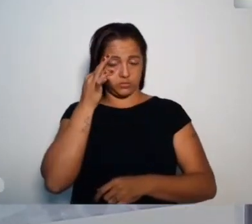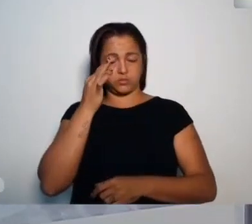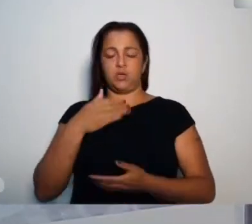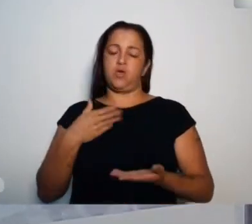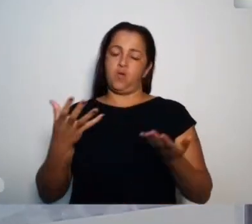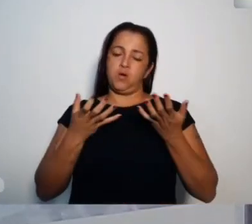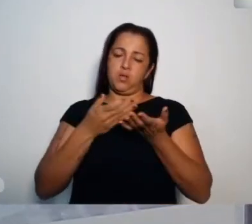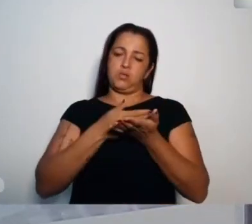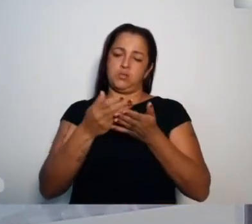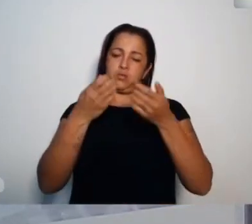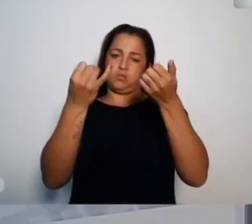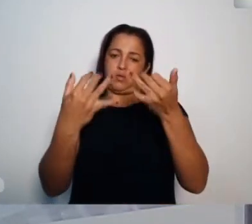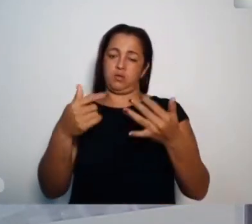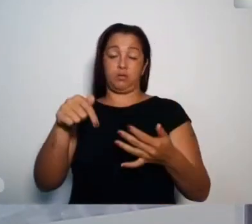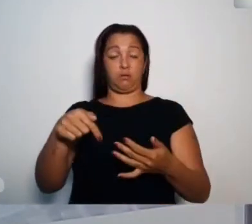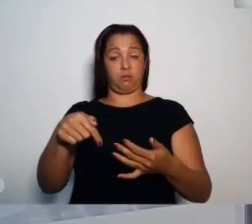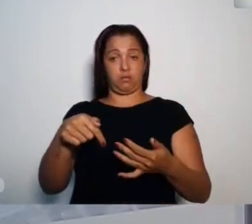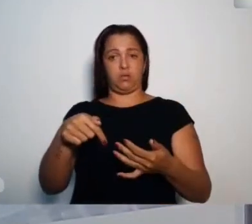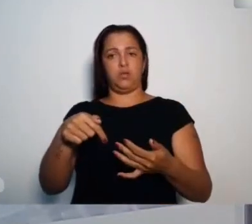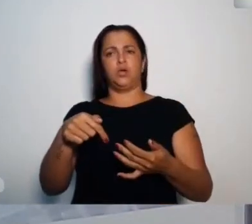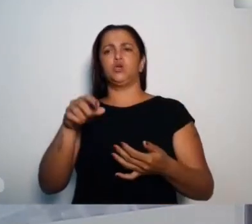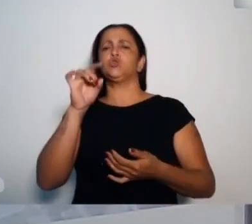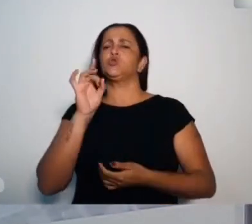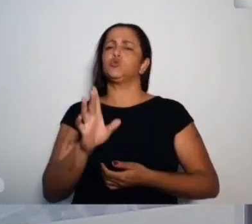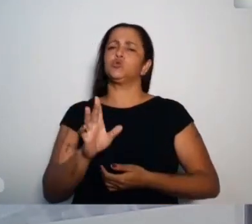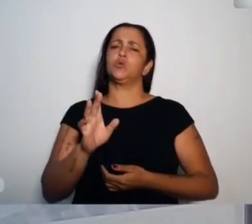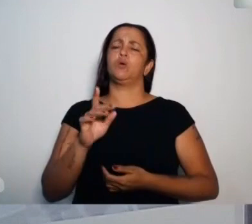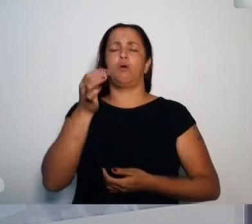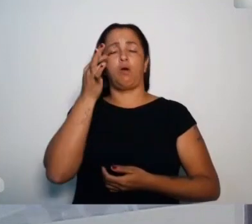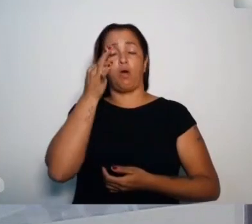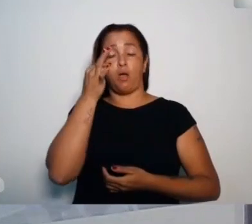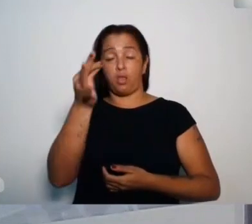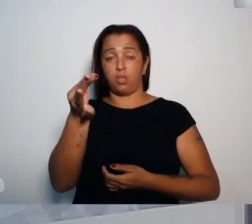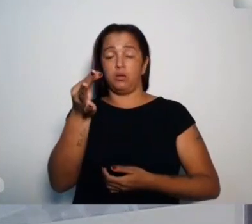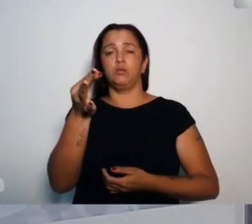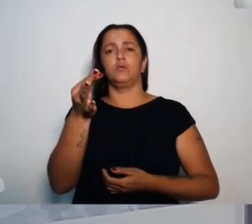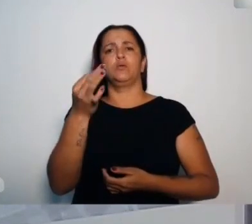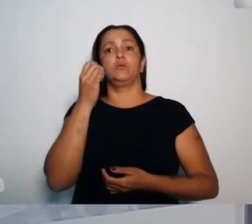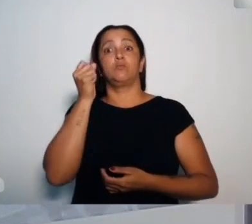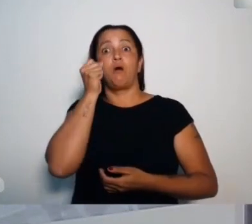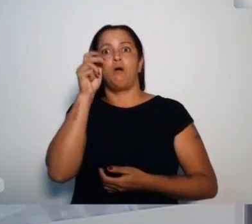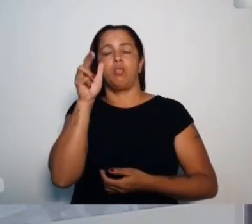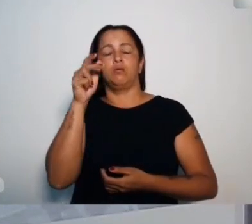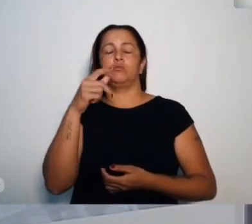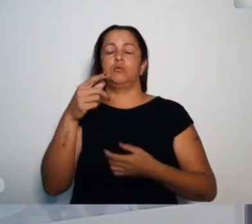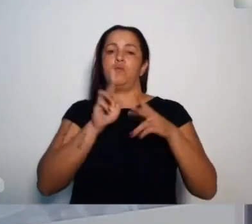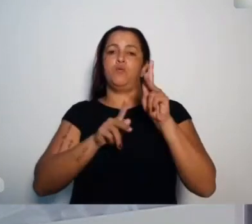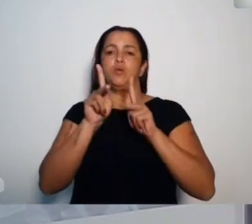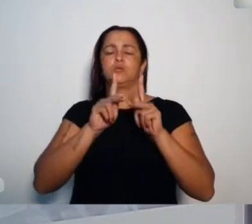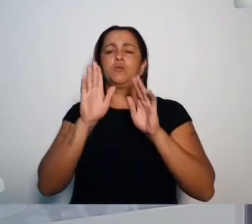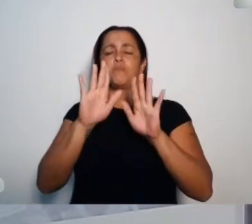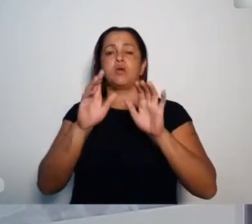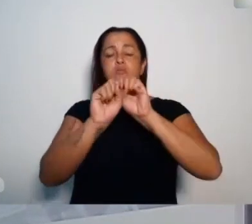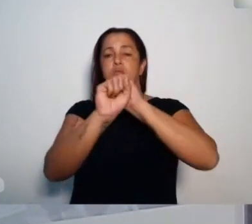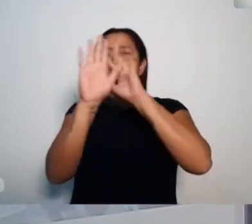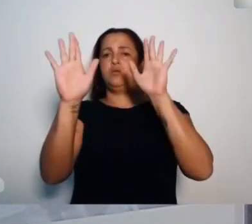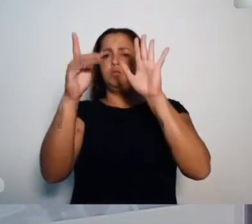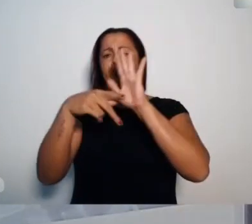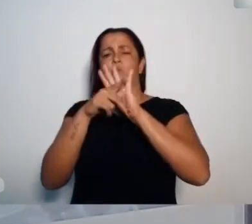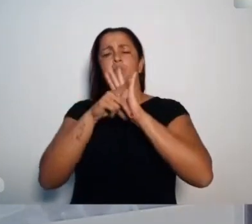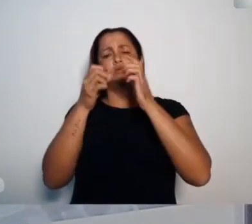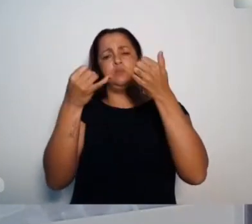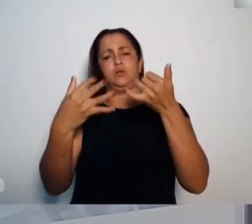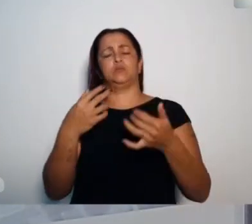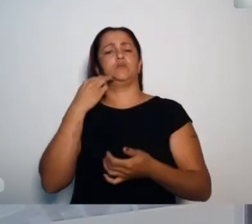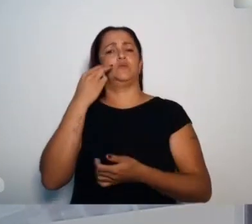fala aqui só alertando, nem alertando a população, mas fazendo um esclarecimento na fala da vereadora Rose com relação a